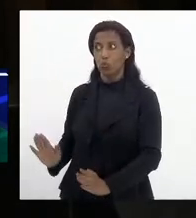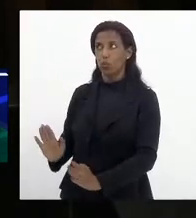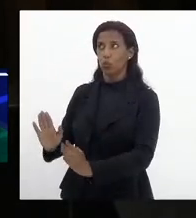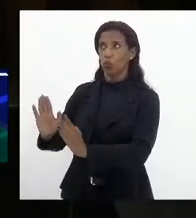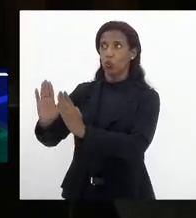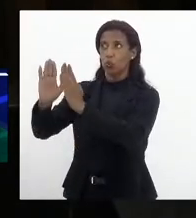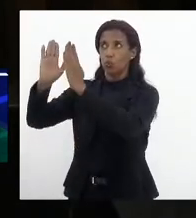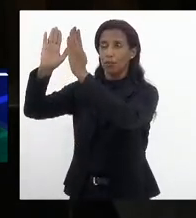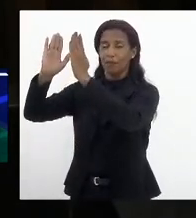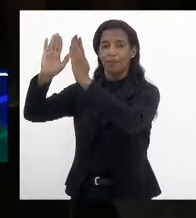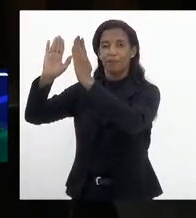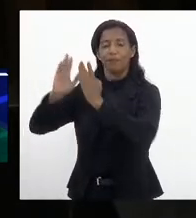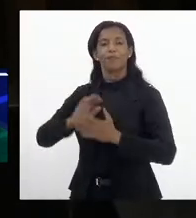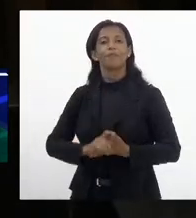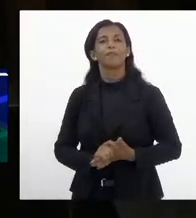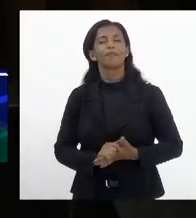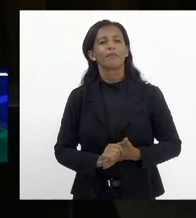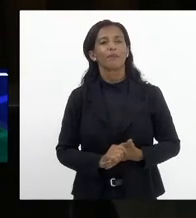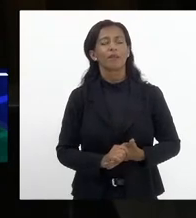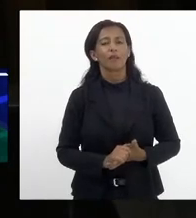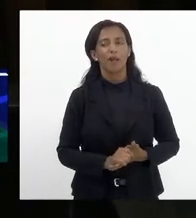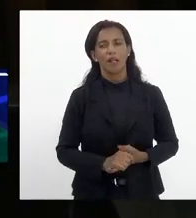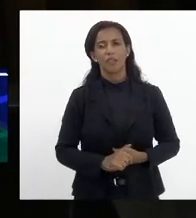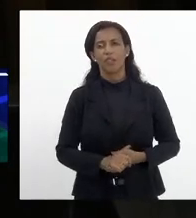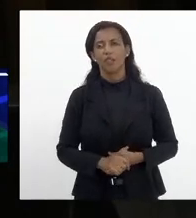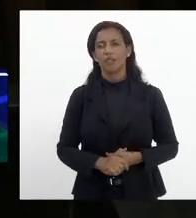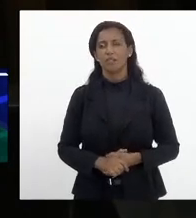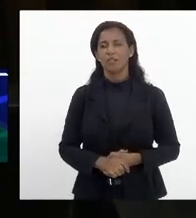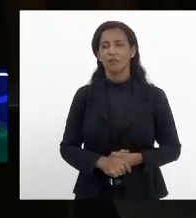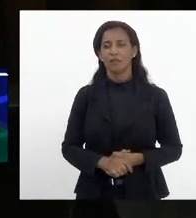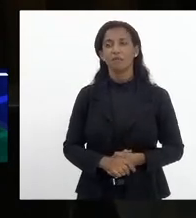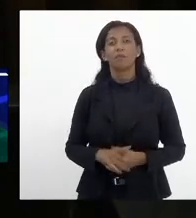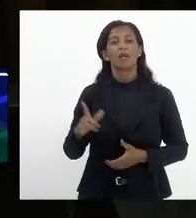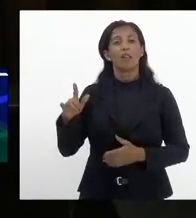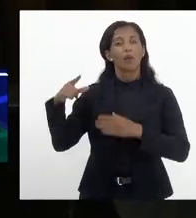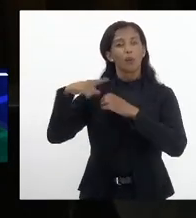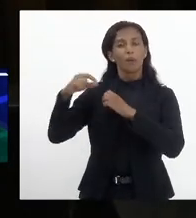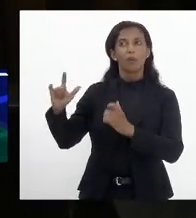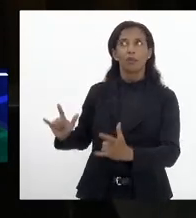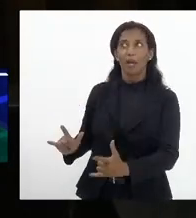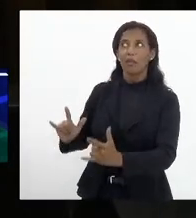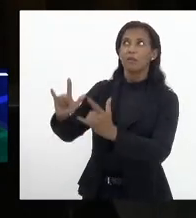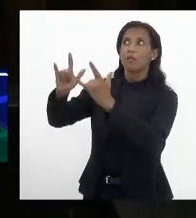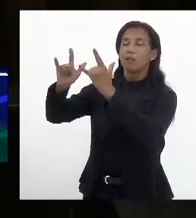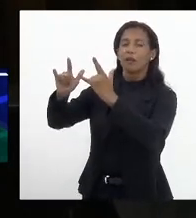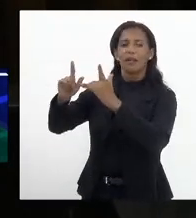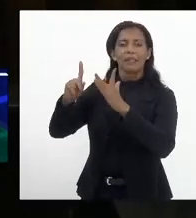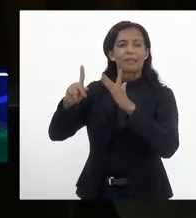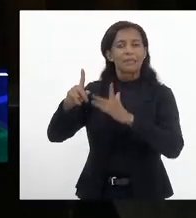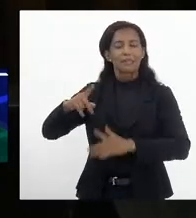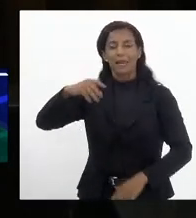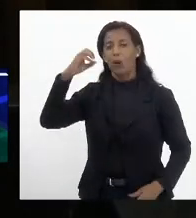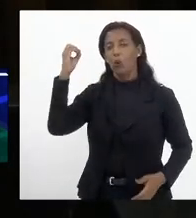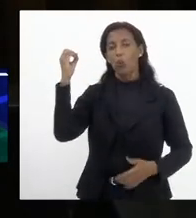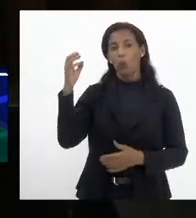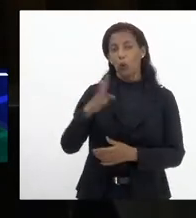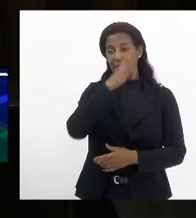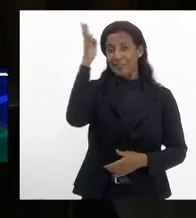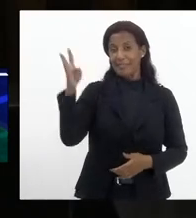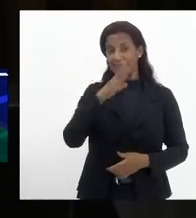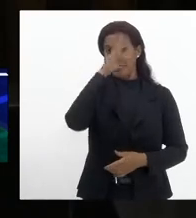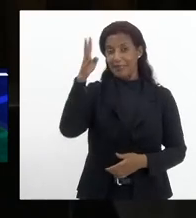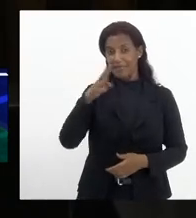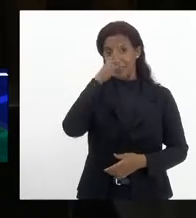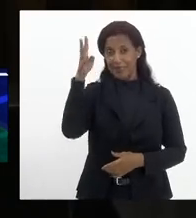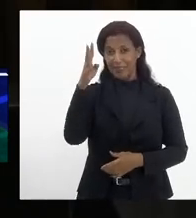da entrada pela Homem de Melo e pela Hélion Póvoa, que está causando um verdadeiro absurdo. Um